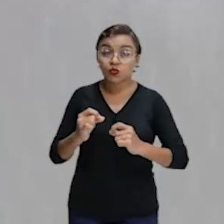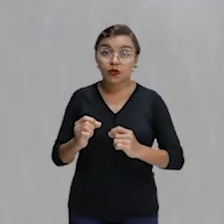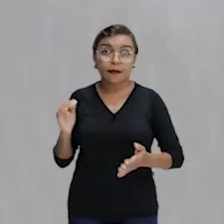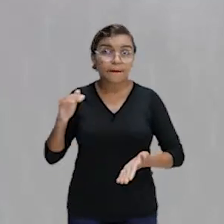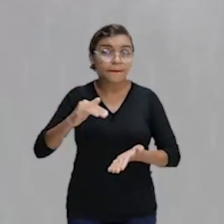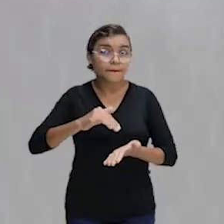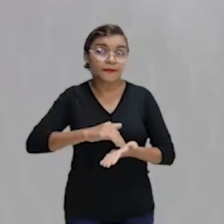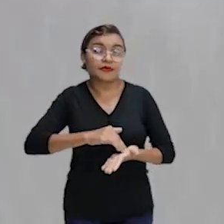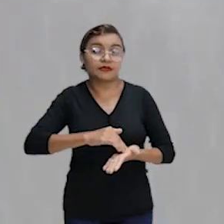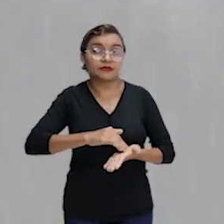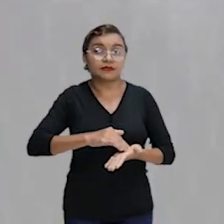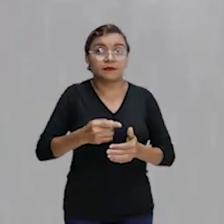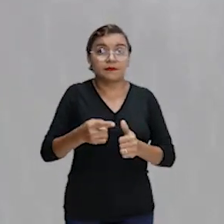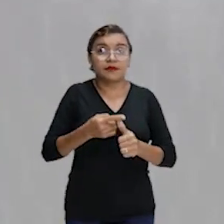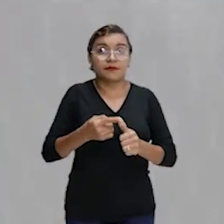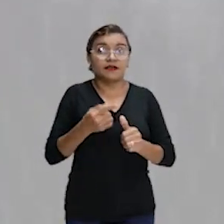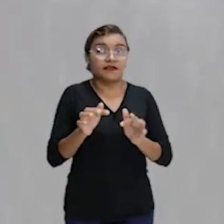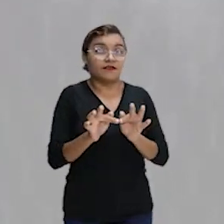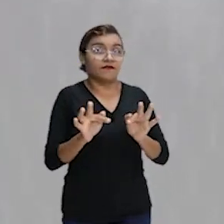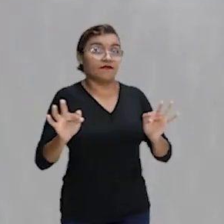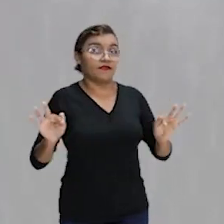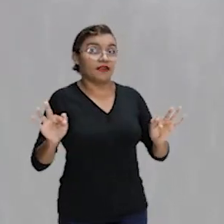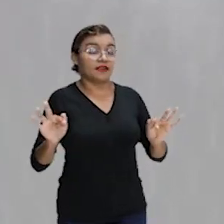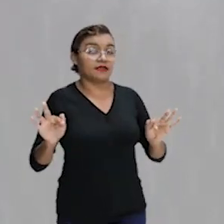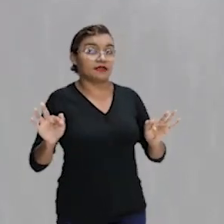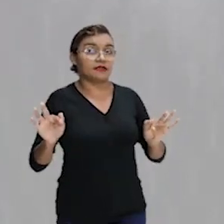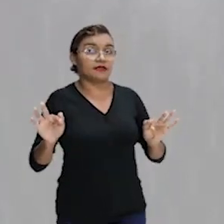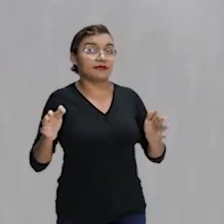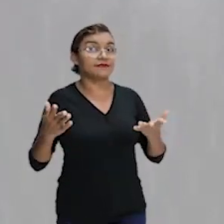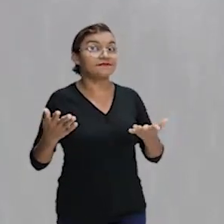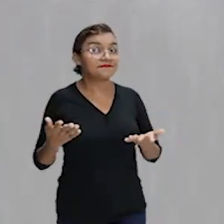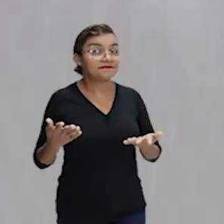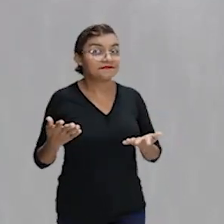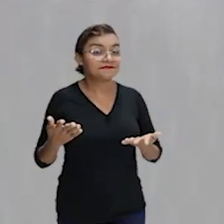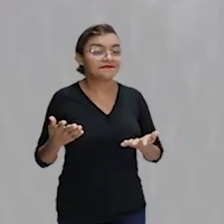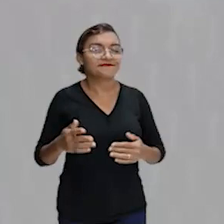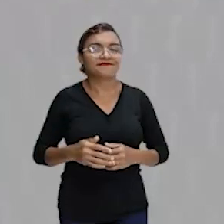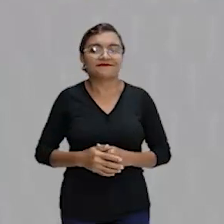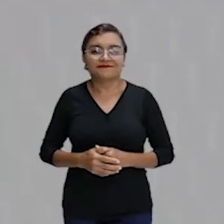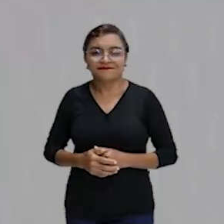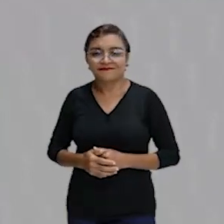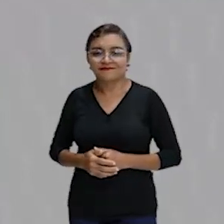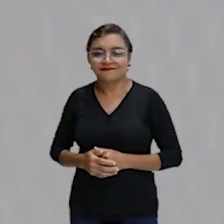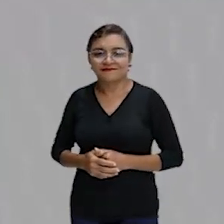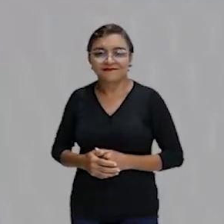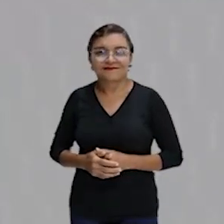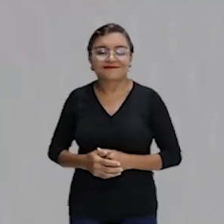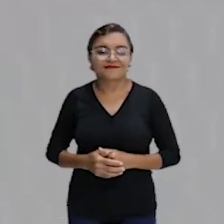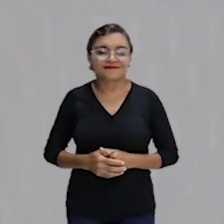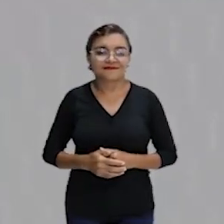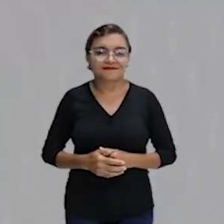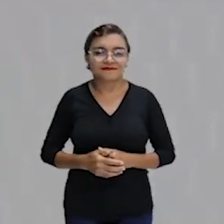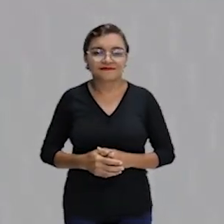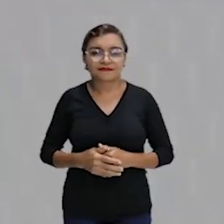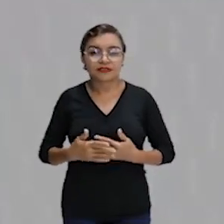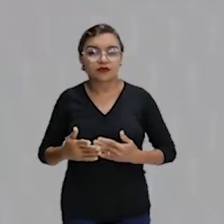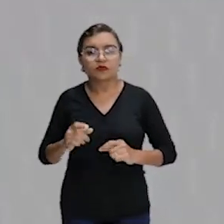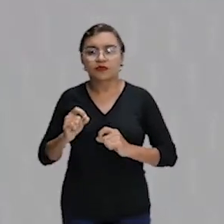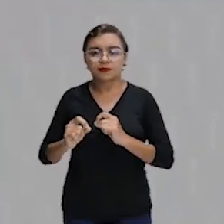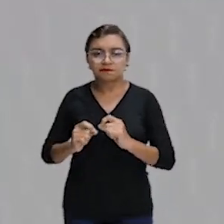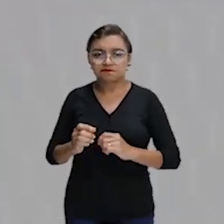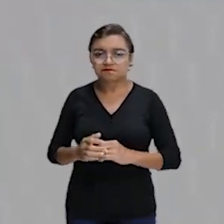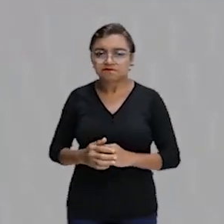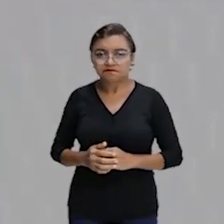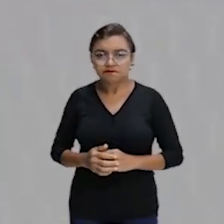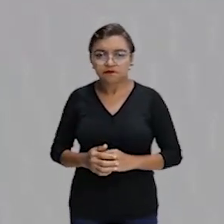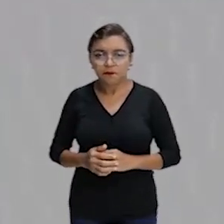aí dessa primeira frase que eu acabei de ler para você. Olha, eu dando pitaco lá na aula de língua portuguesa, professora Cacau, me ajuda. Então,